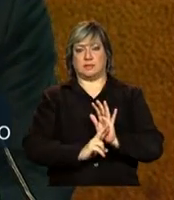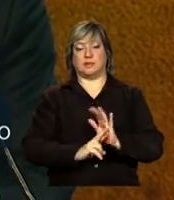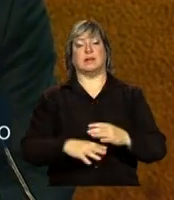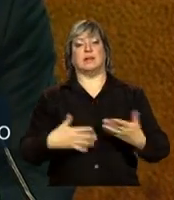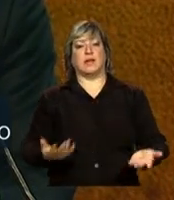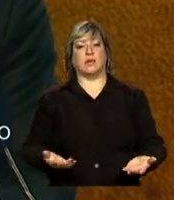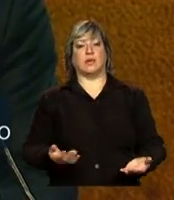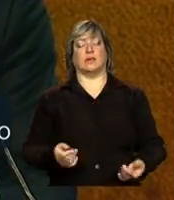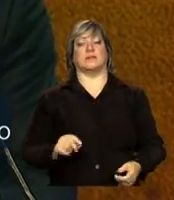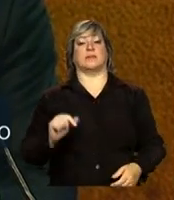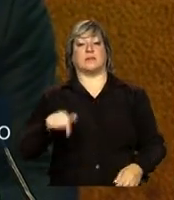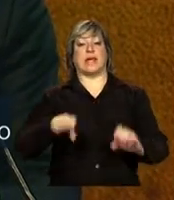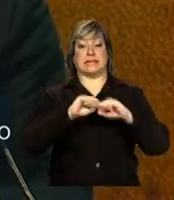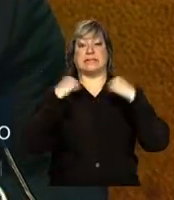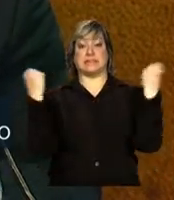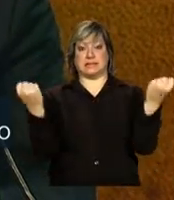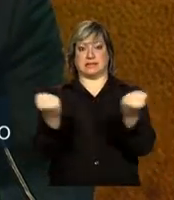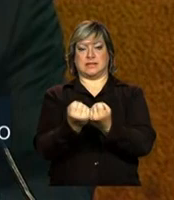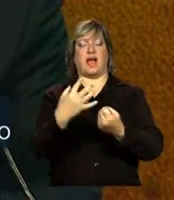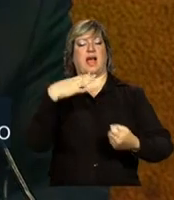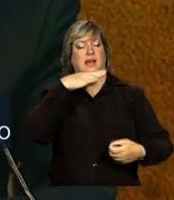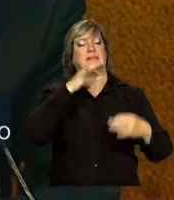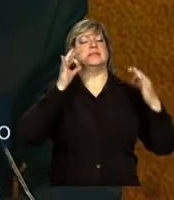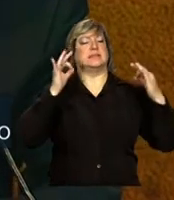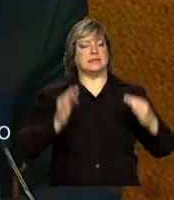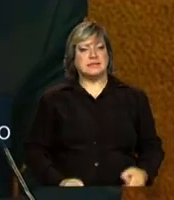dúvida eu acho que